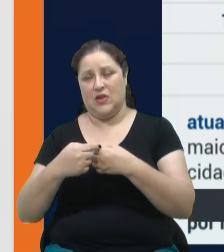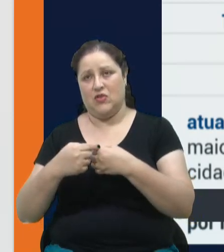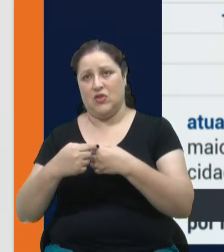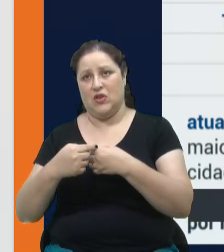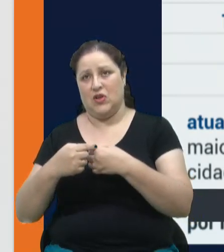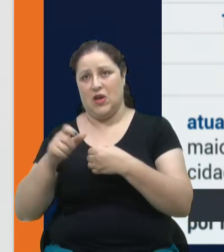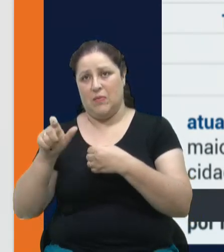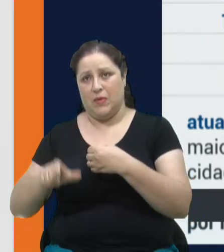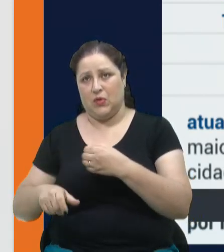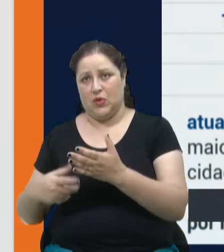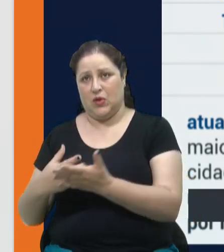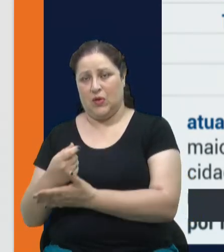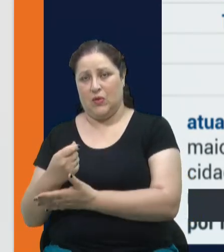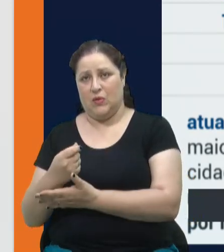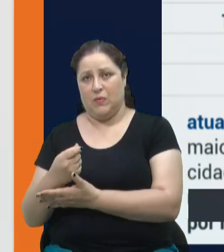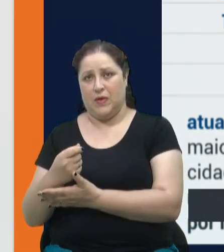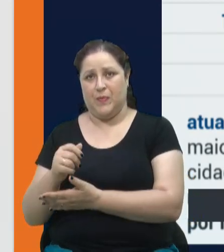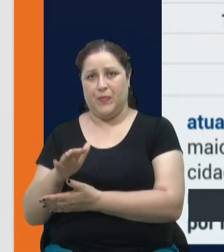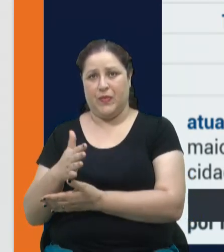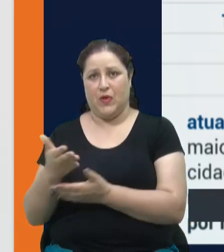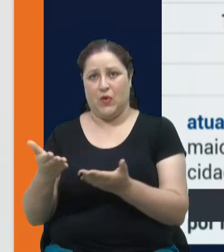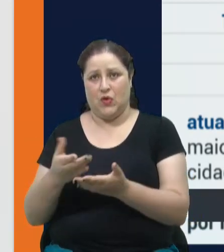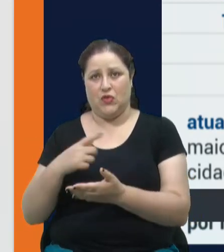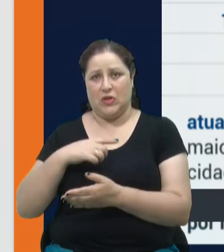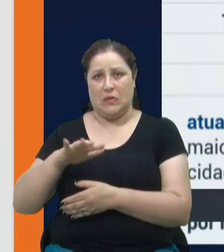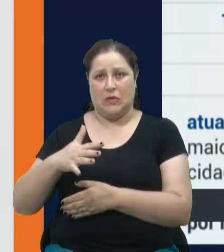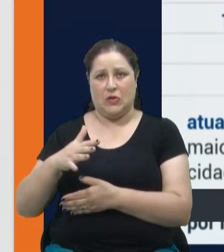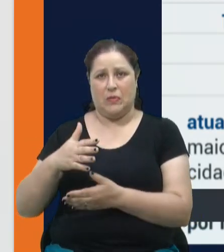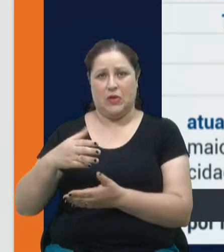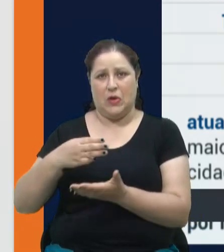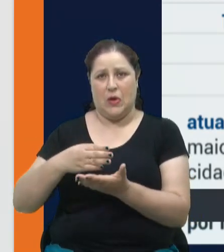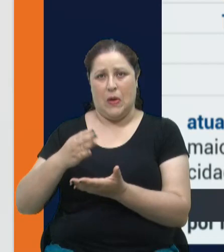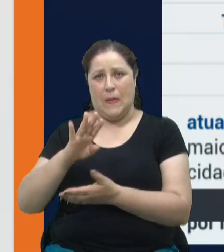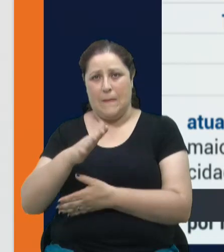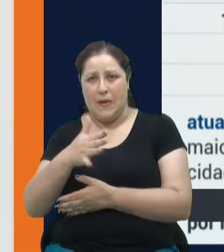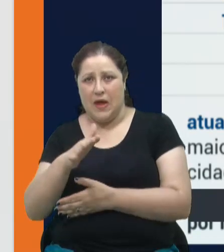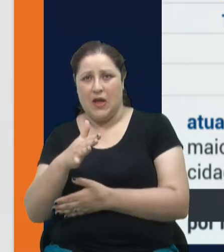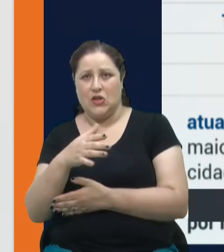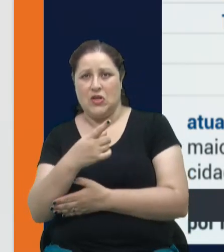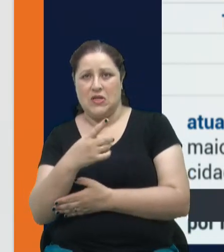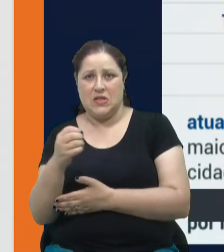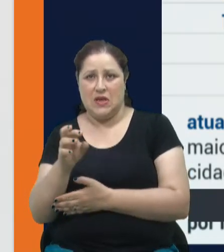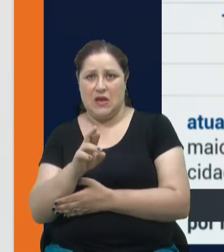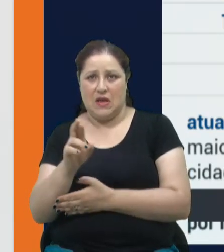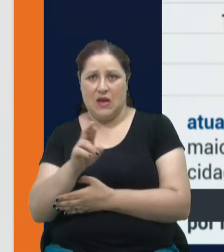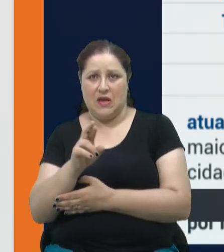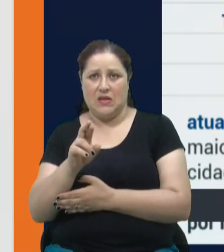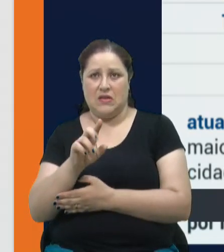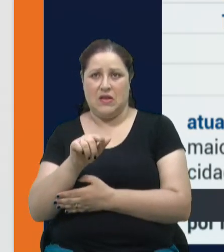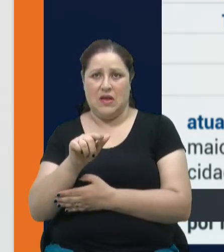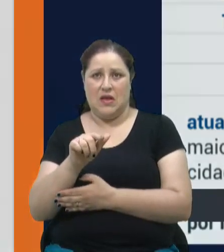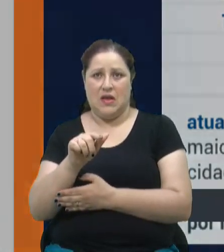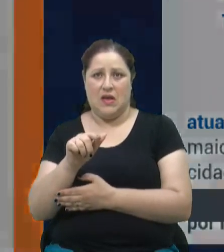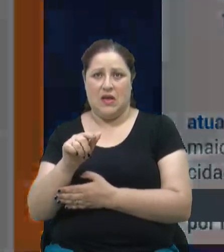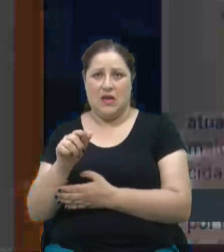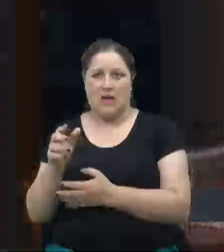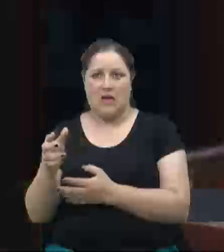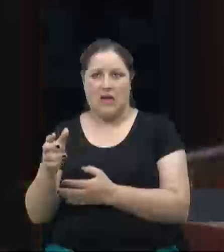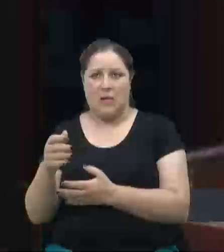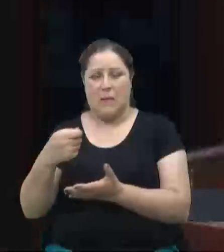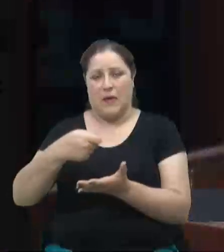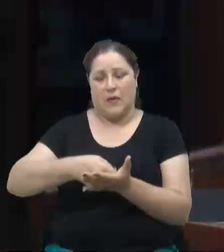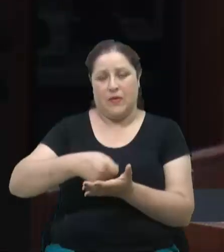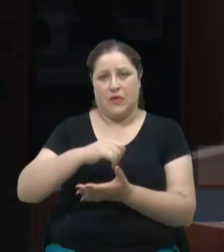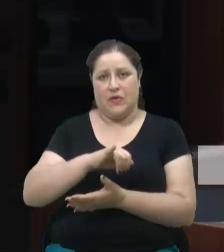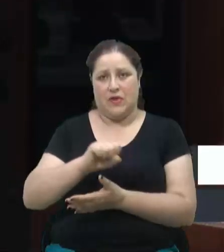temos, na média, de R$100 na relação recolhimento de ISS por número de habitantes. Ok? Então,